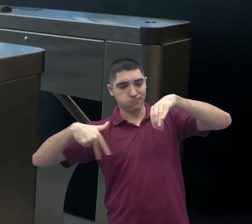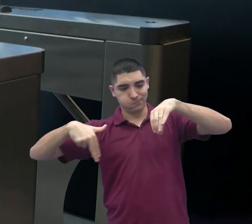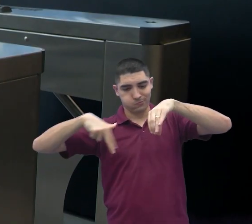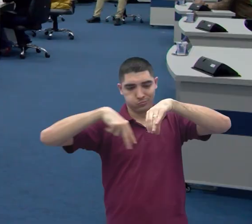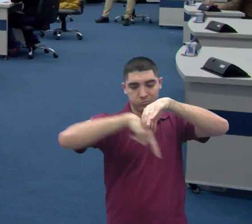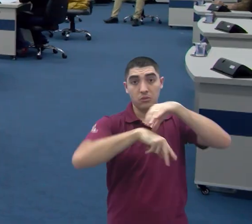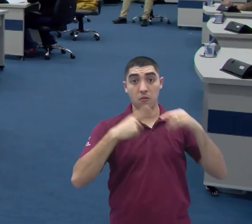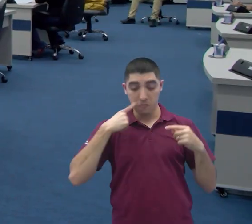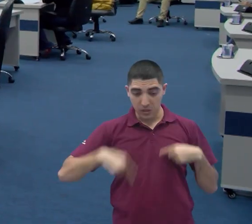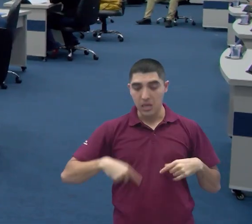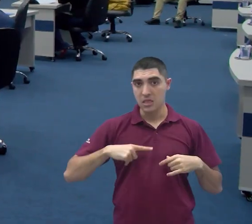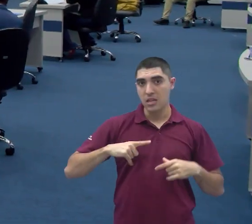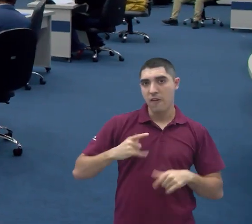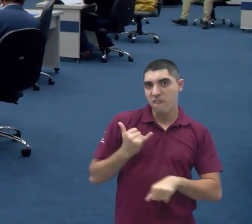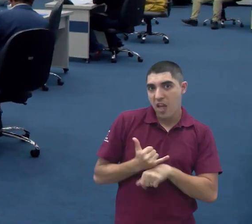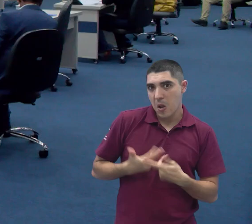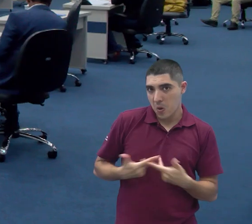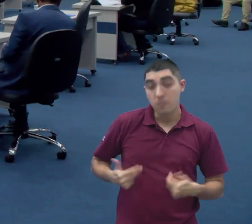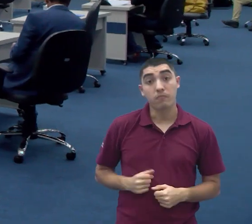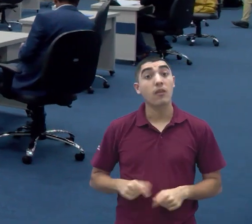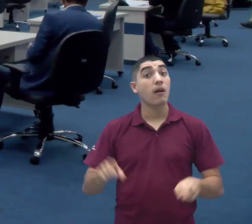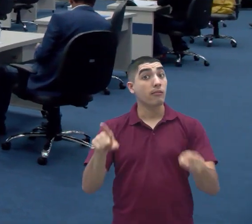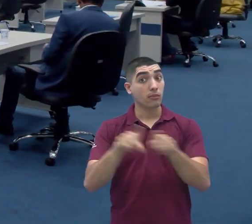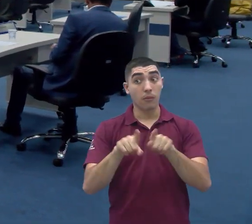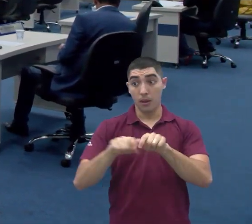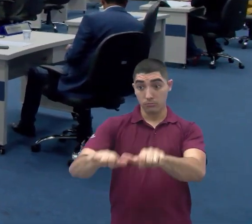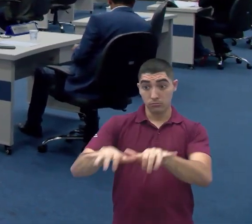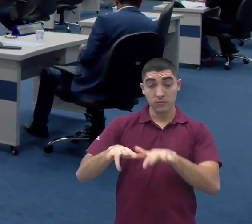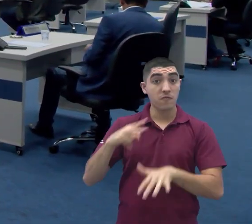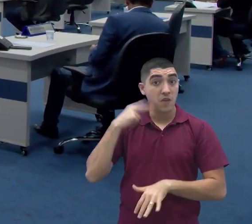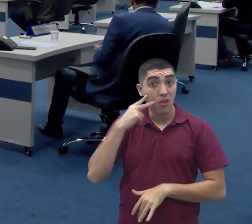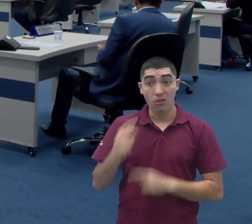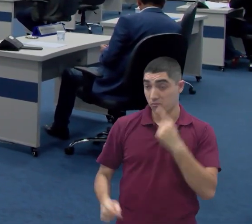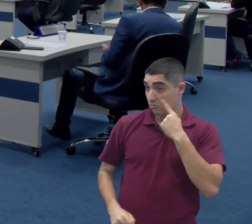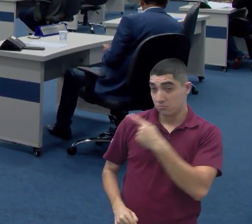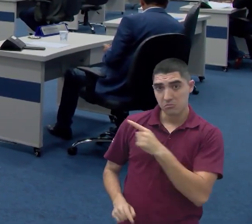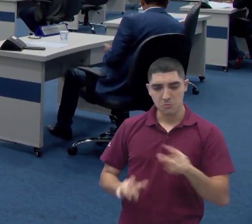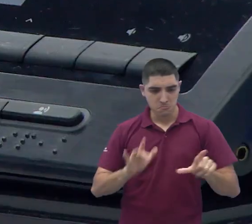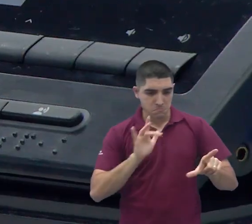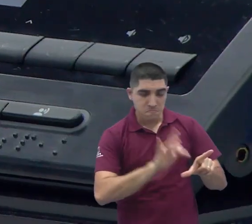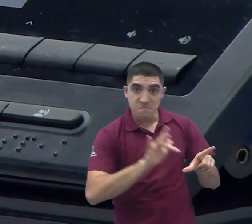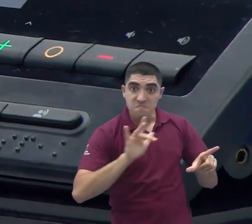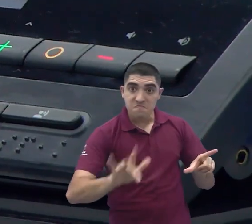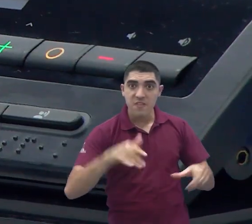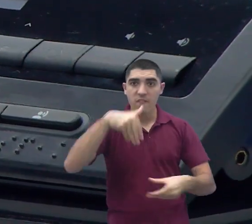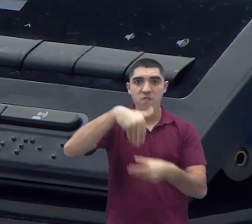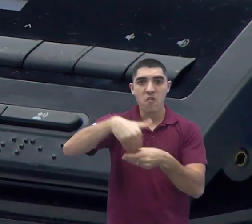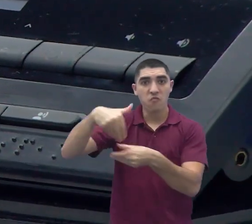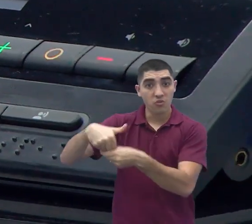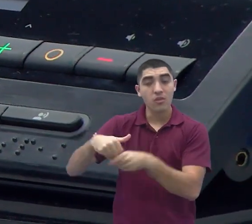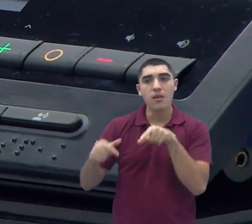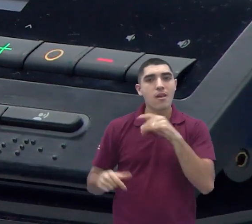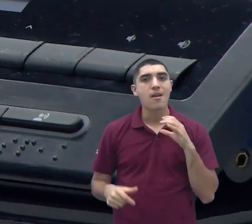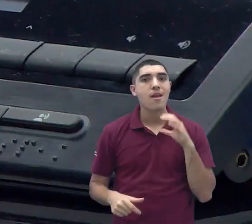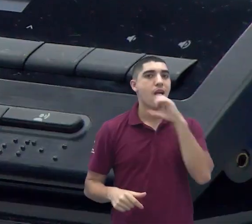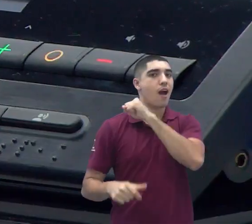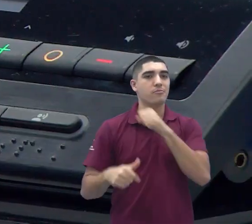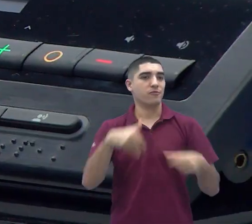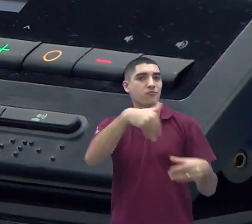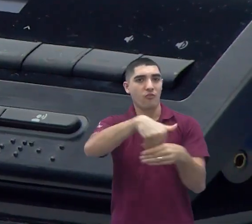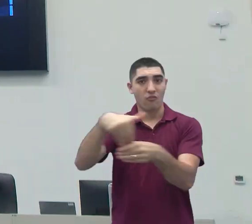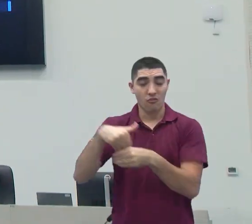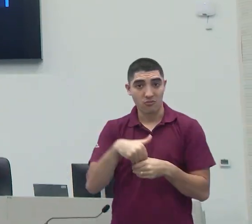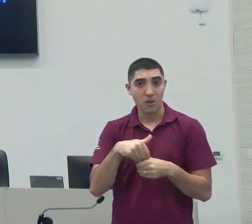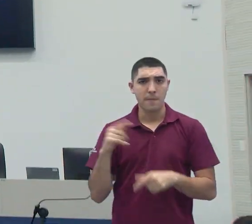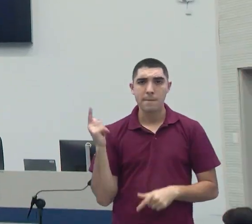de metais. E essa busca por mais eficiência também chegou ao plenário. A implantação do sistema eletrônico de votação